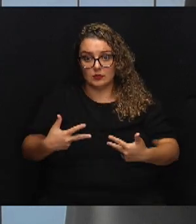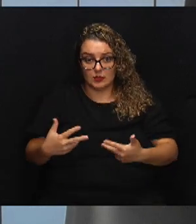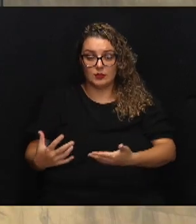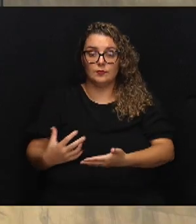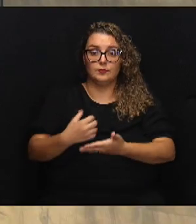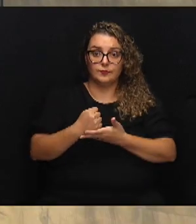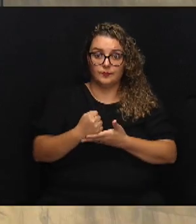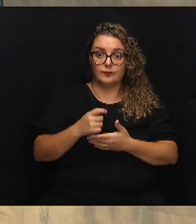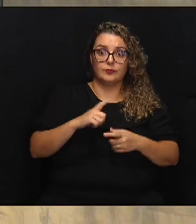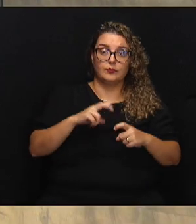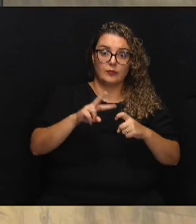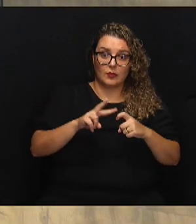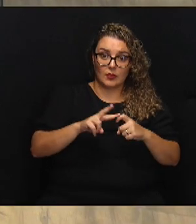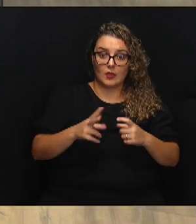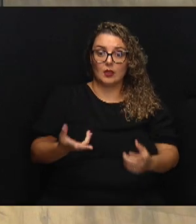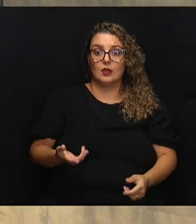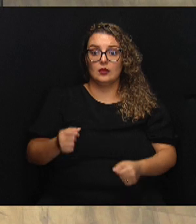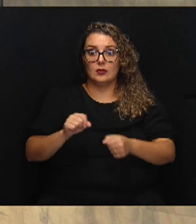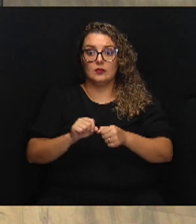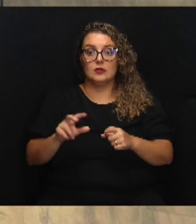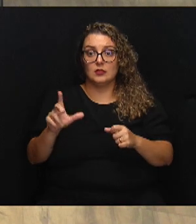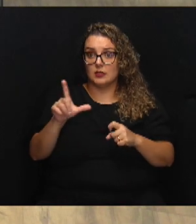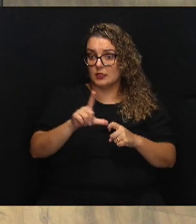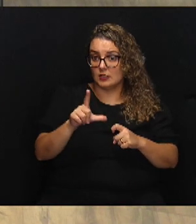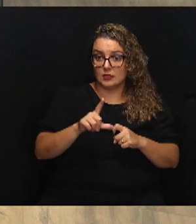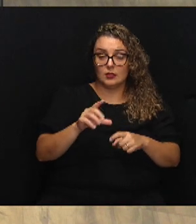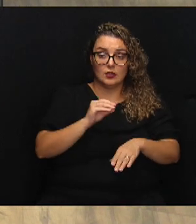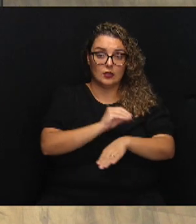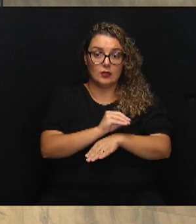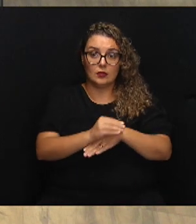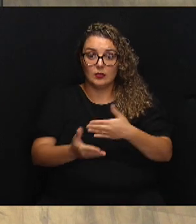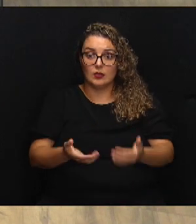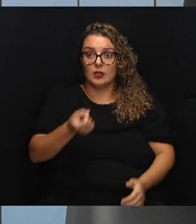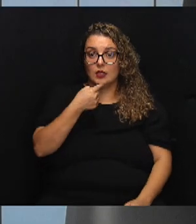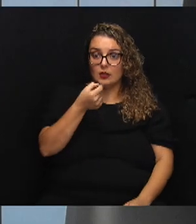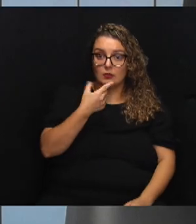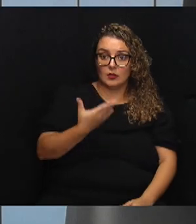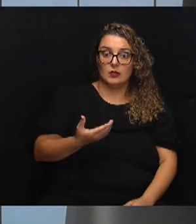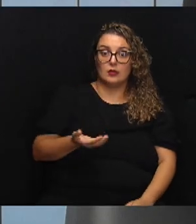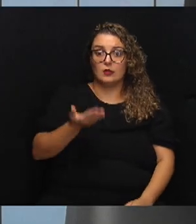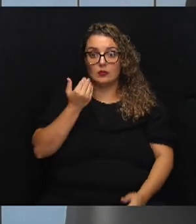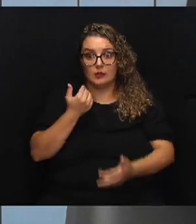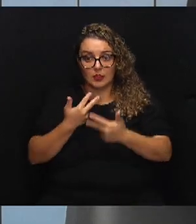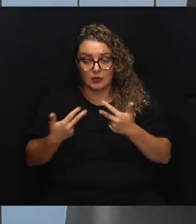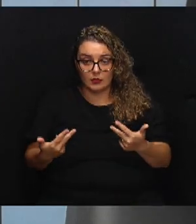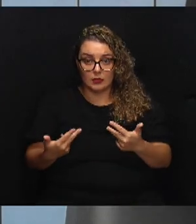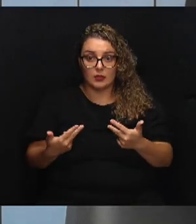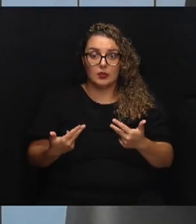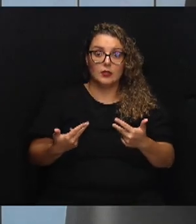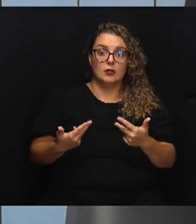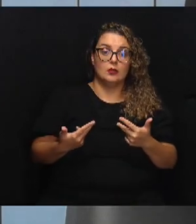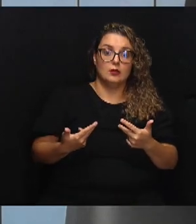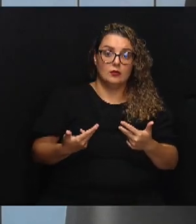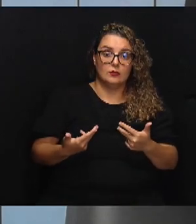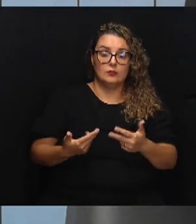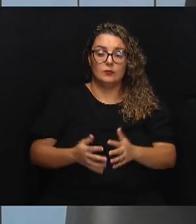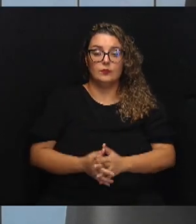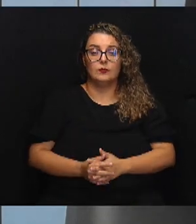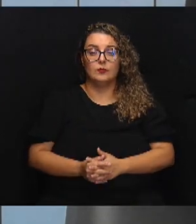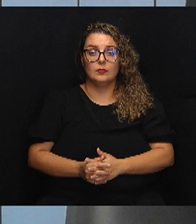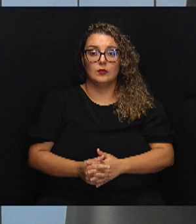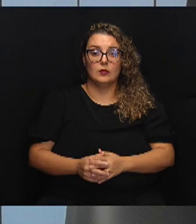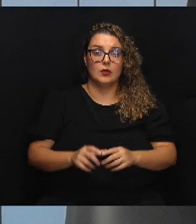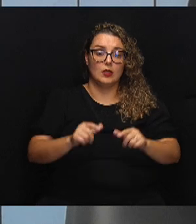tem que ter veterinário depois. Tem que fazer laudo, tem que cuidar dele, remédio, tem que dar ração, tem que ficar em algum